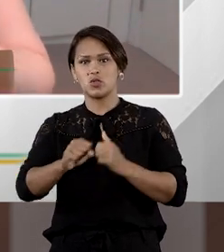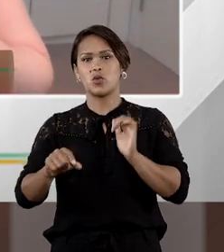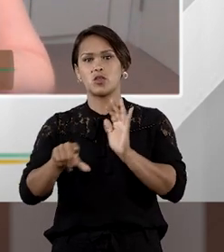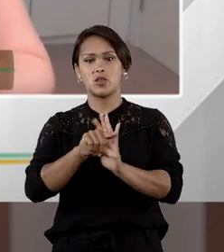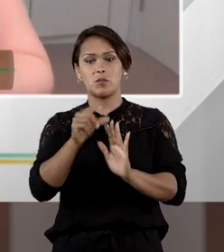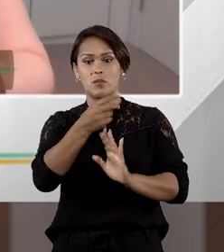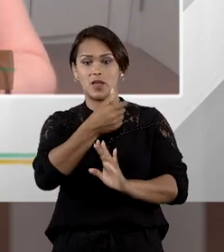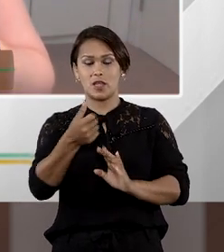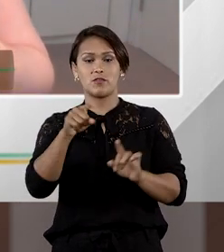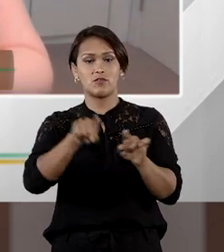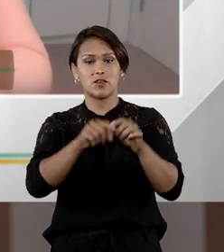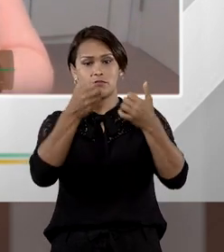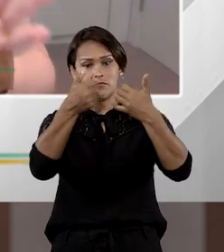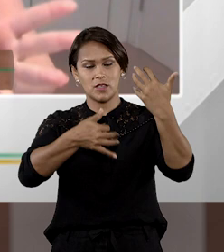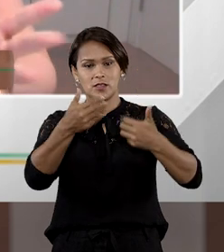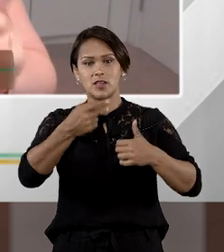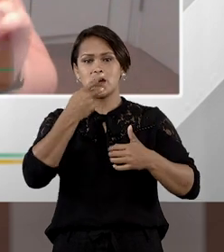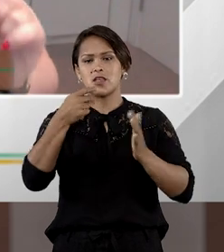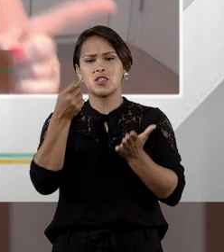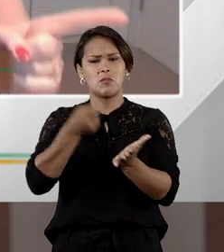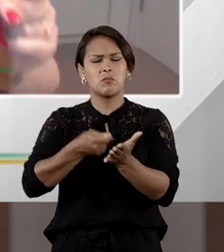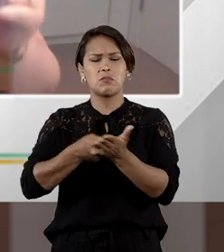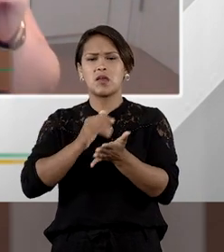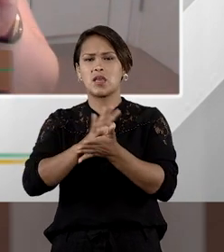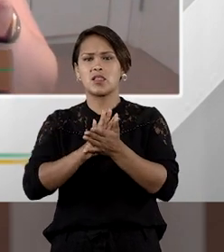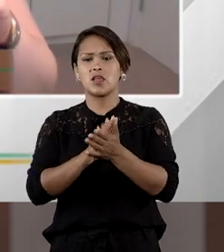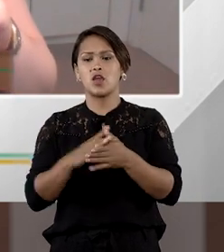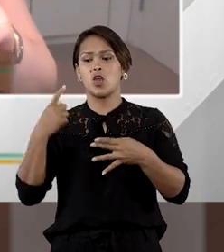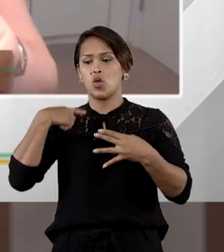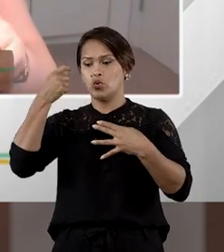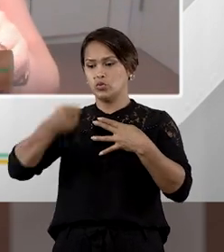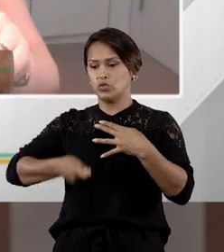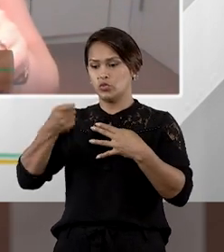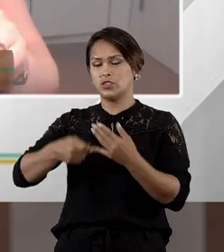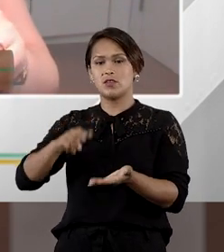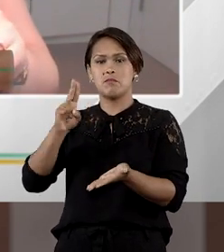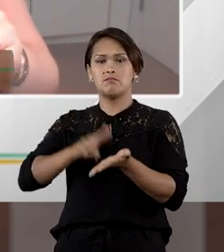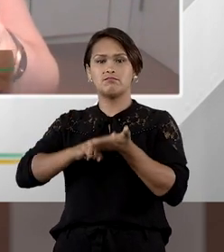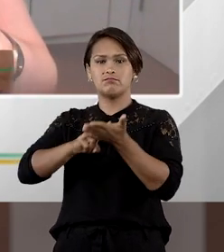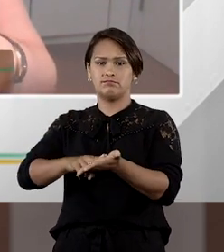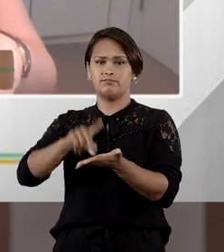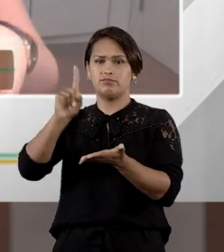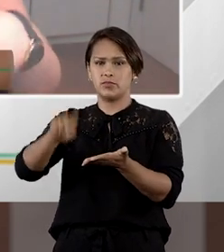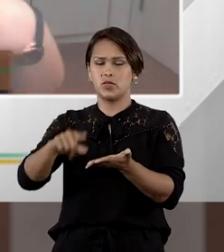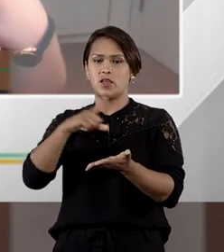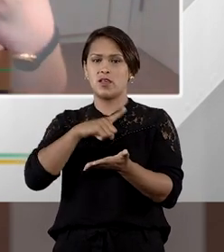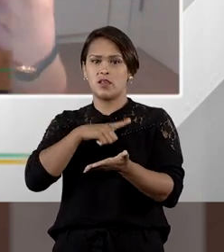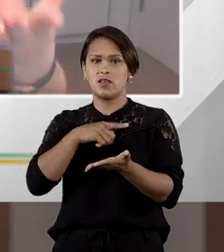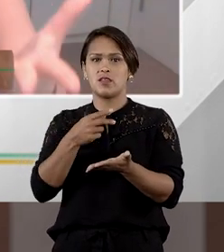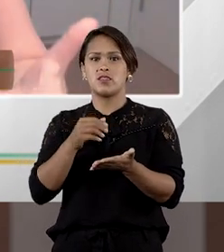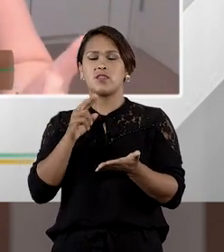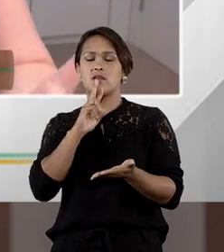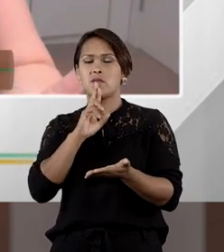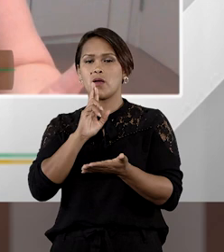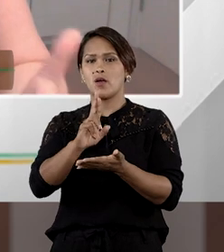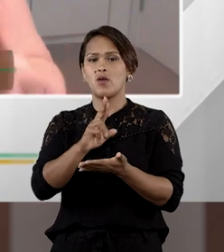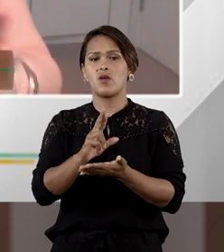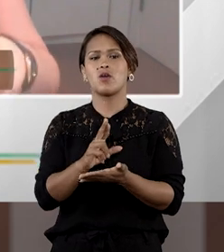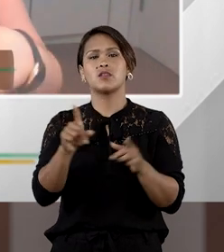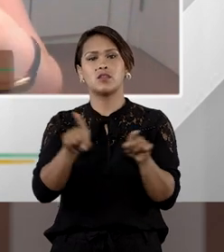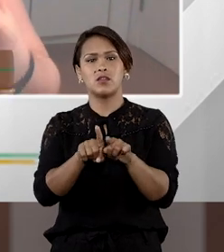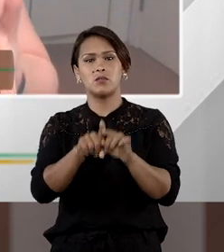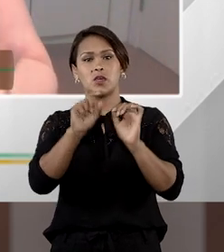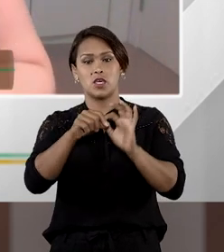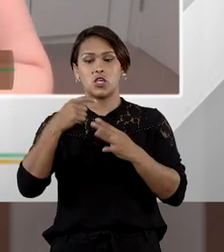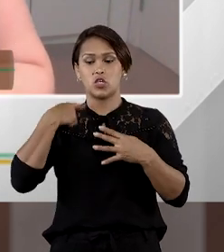Digamos que o executado não responda, não pague, nada diga. O juiz mandará protestar o título judicial. Então, existe até uma ordem aí no 528, parágrafo